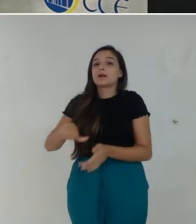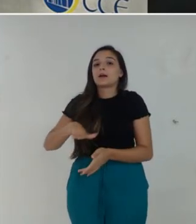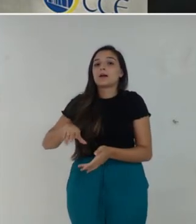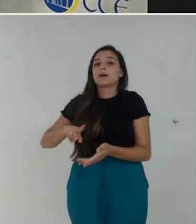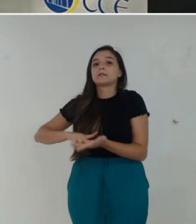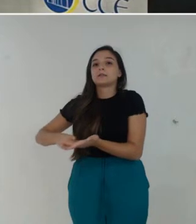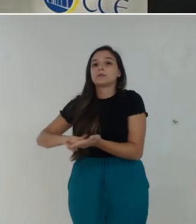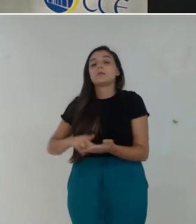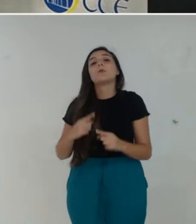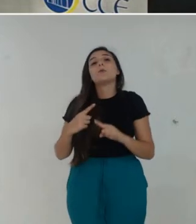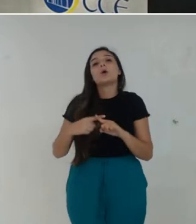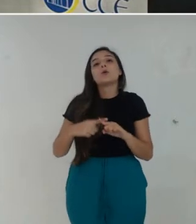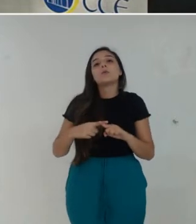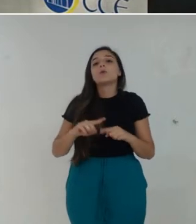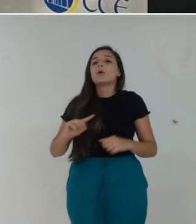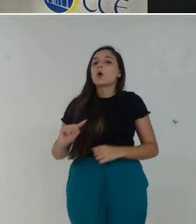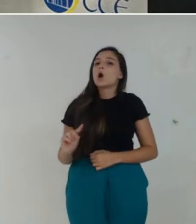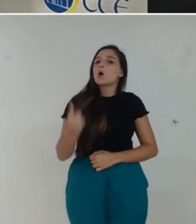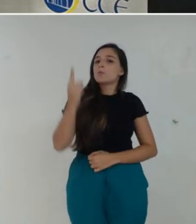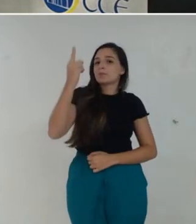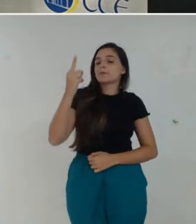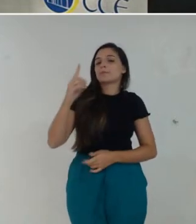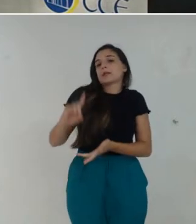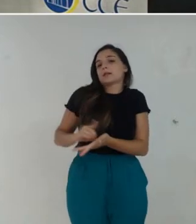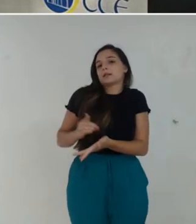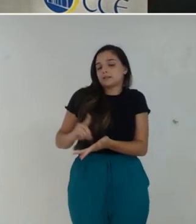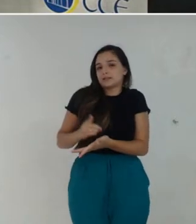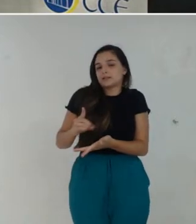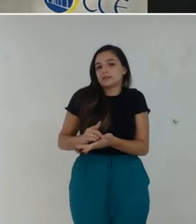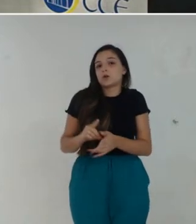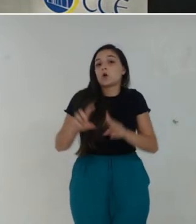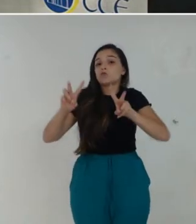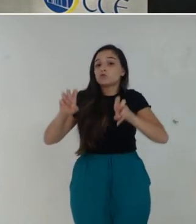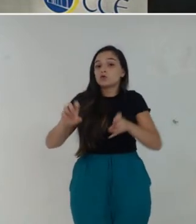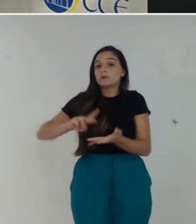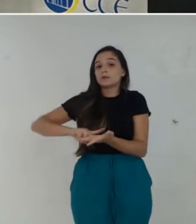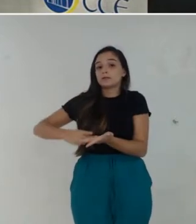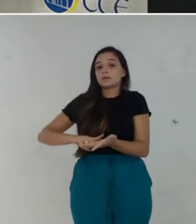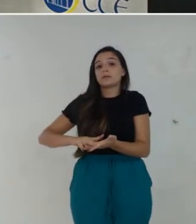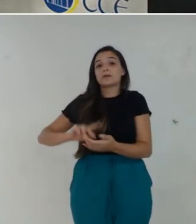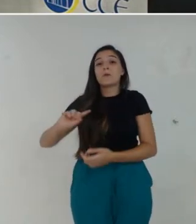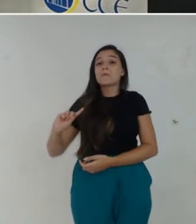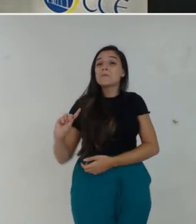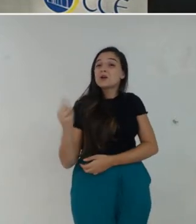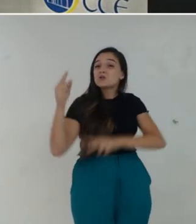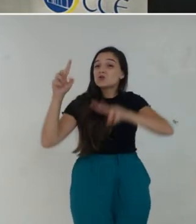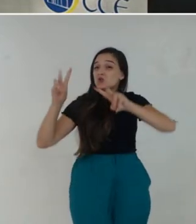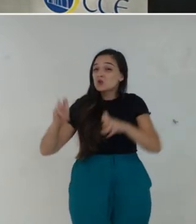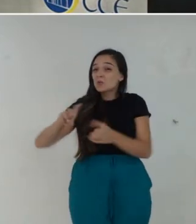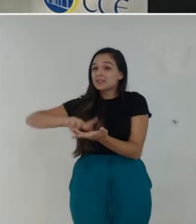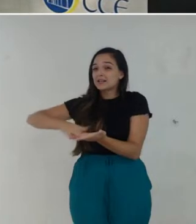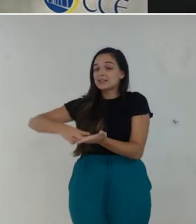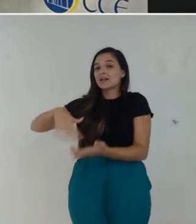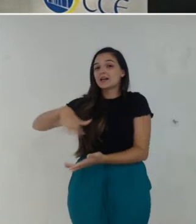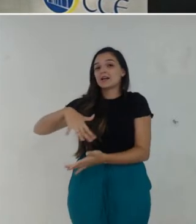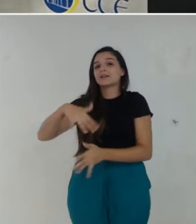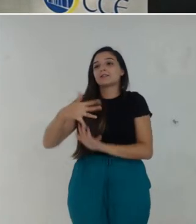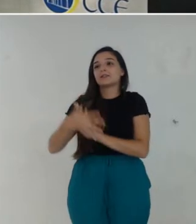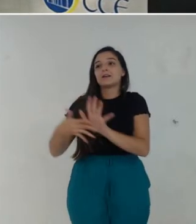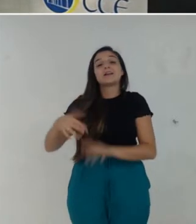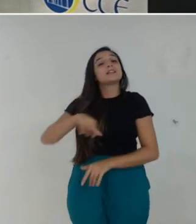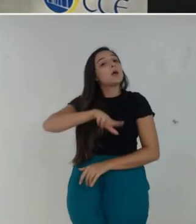a primeira dissertação sobre tradução, a primeira é sobre tradução de línguas de sinais, não é